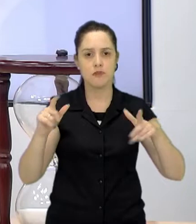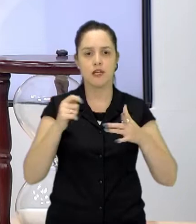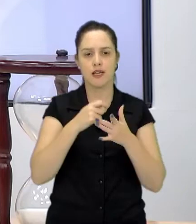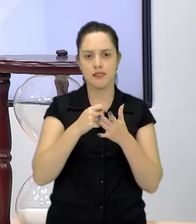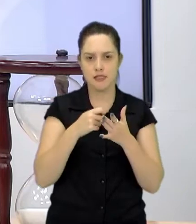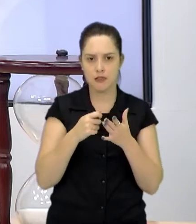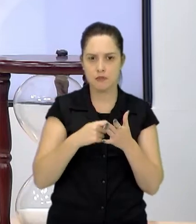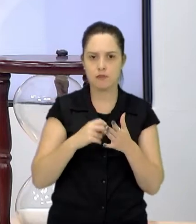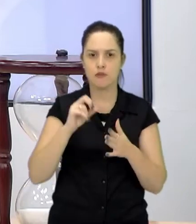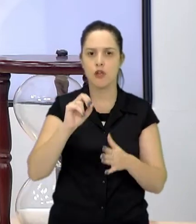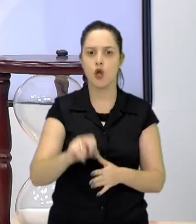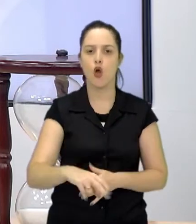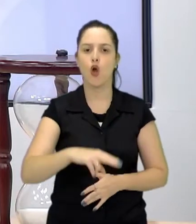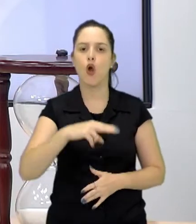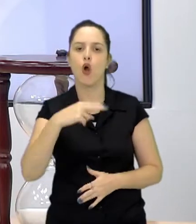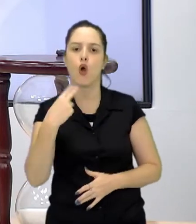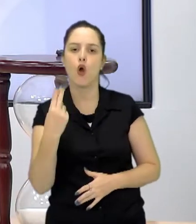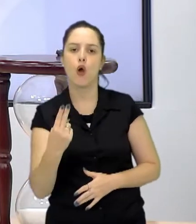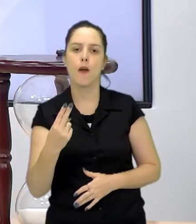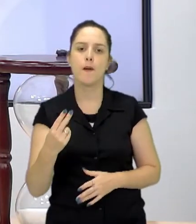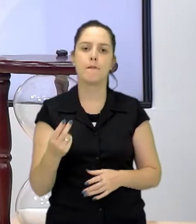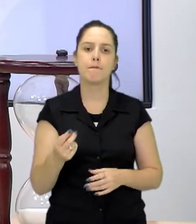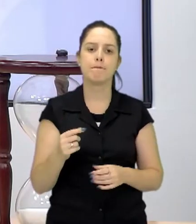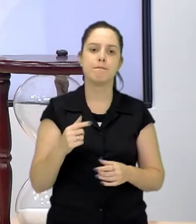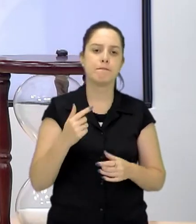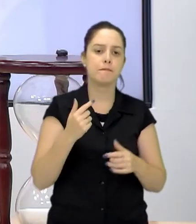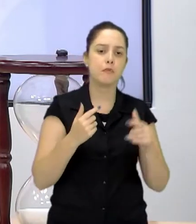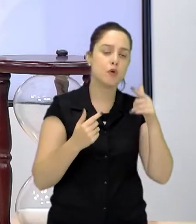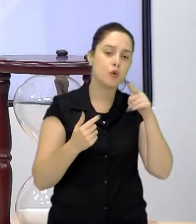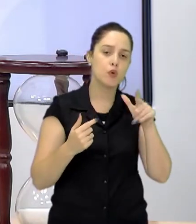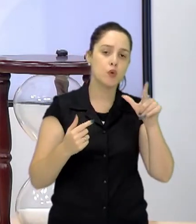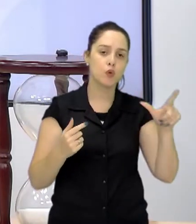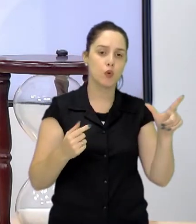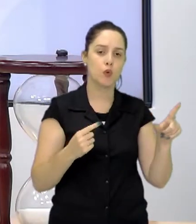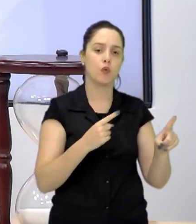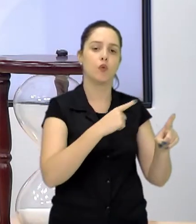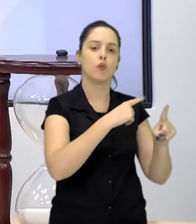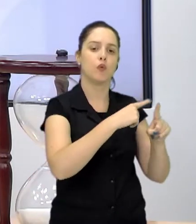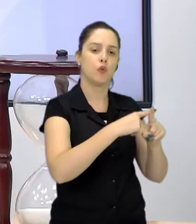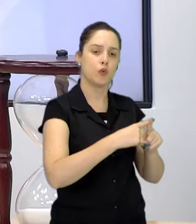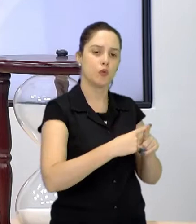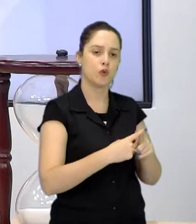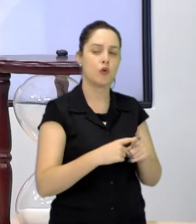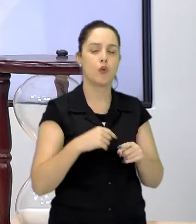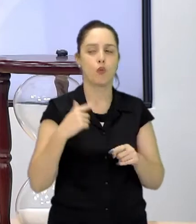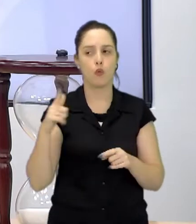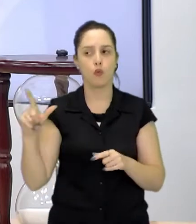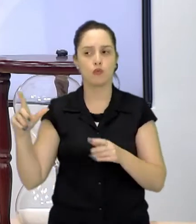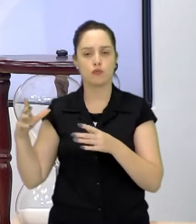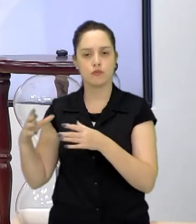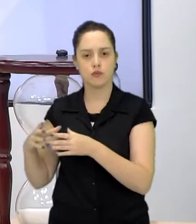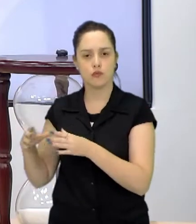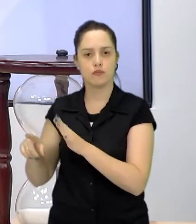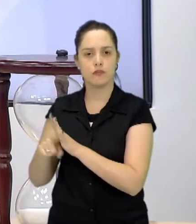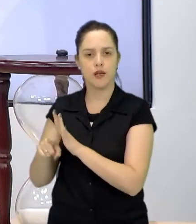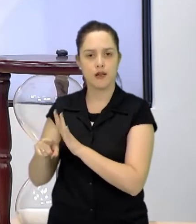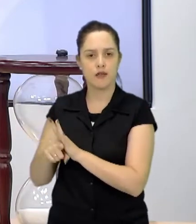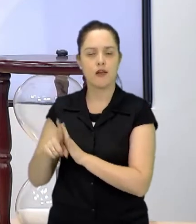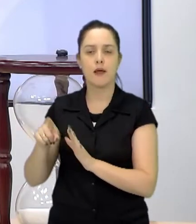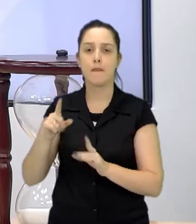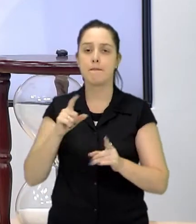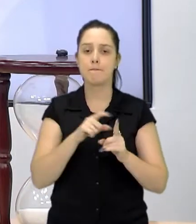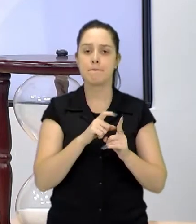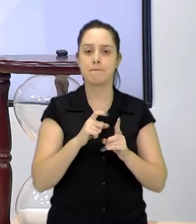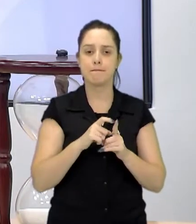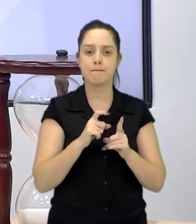tá? Ou o jornal vai puxar mais para um lado positivo ou mais para um lado negativo. Tudo isso vai depender das palavras